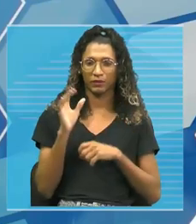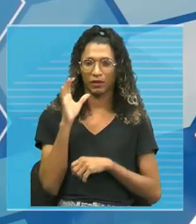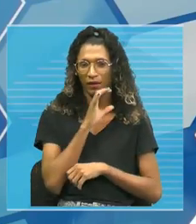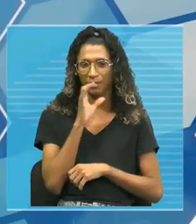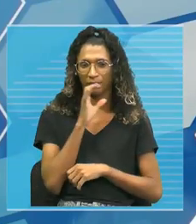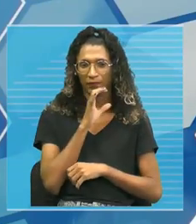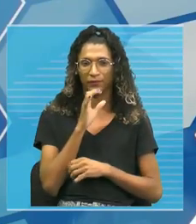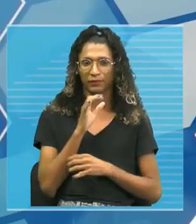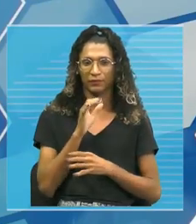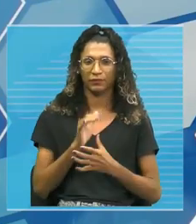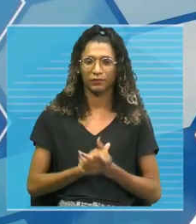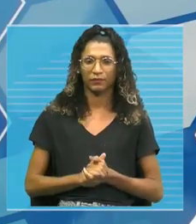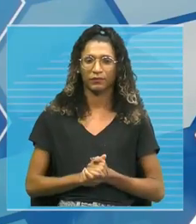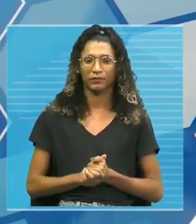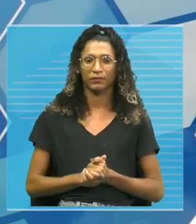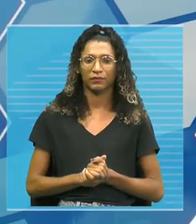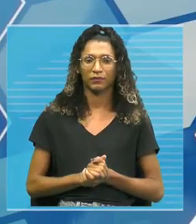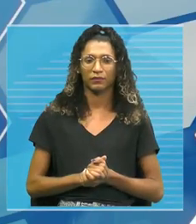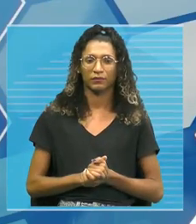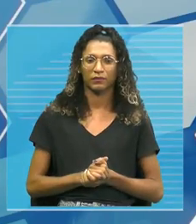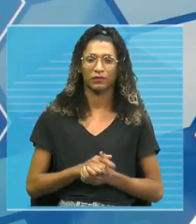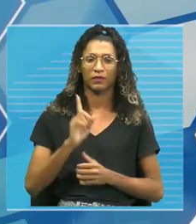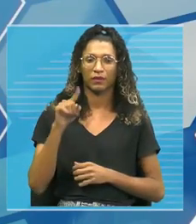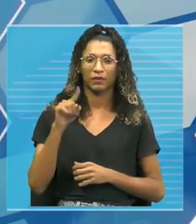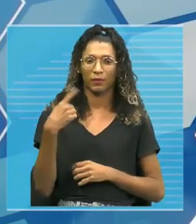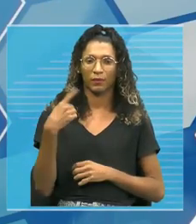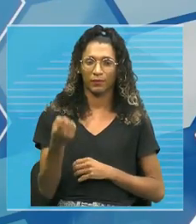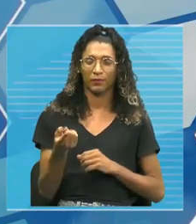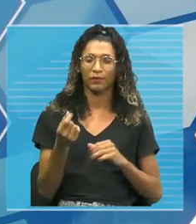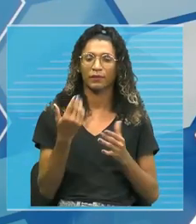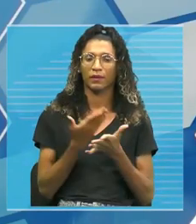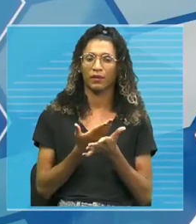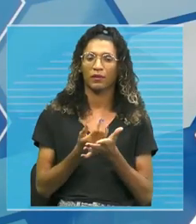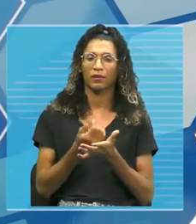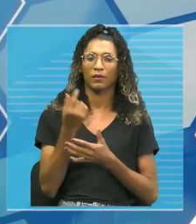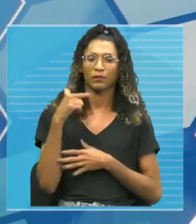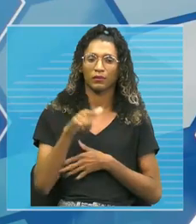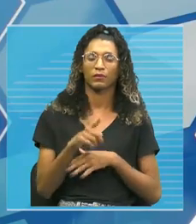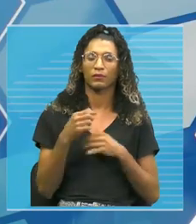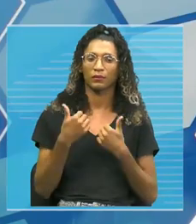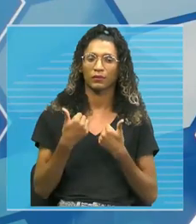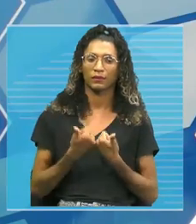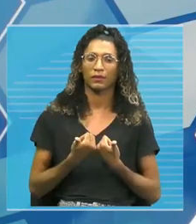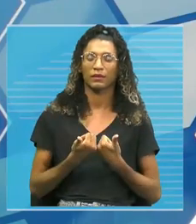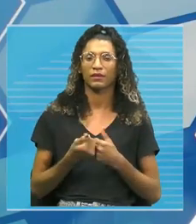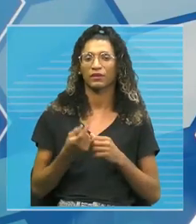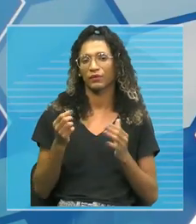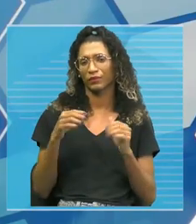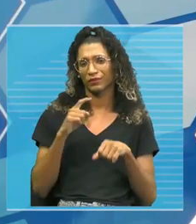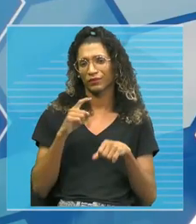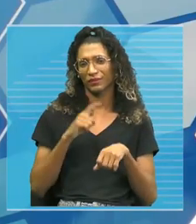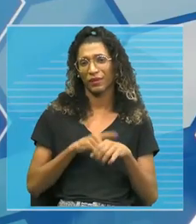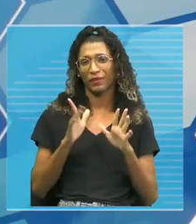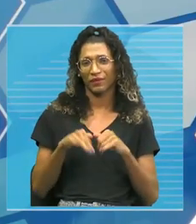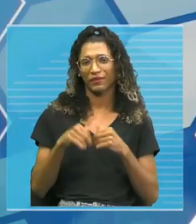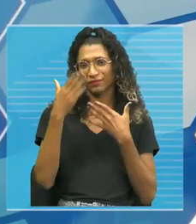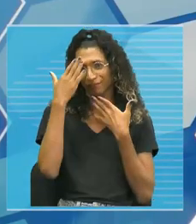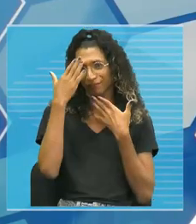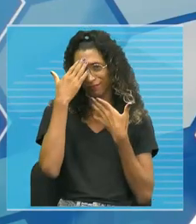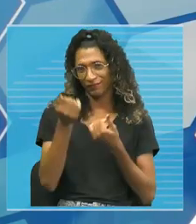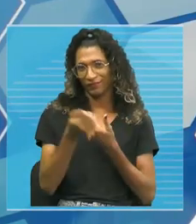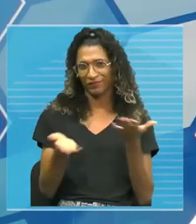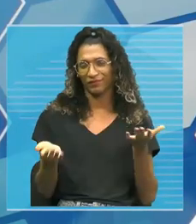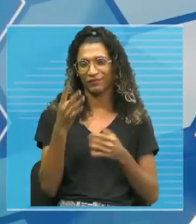tá bom que aí na próxima aula eu continuo faço mais questões essa aí tá bom pessoal nós temos errou queria agradecer a todos vocês